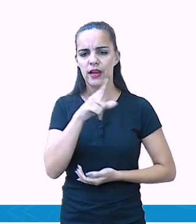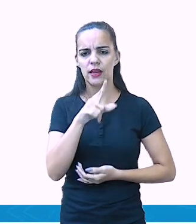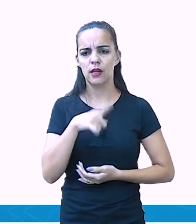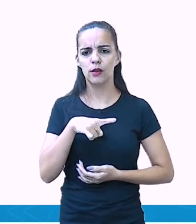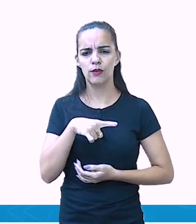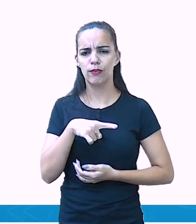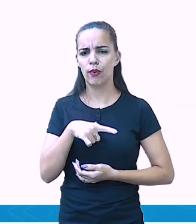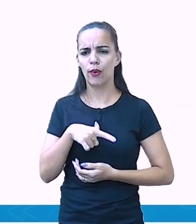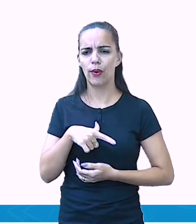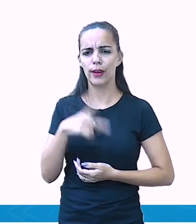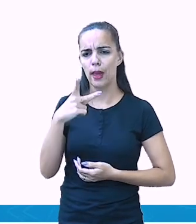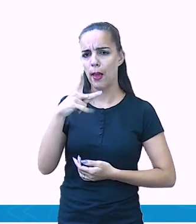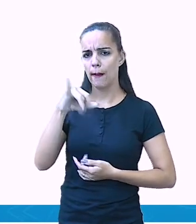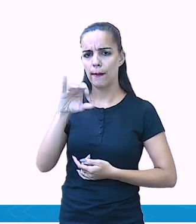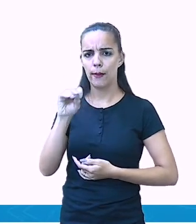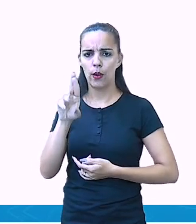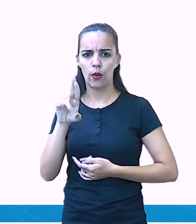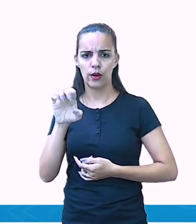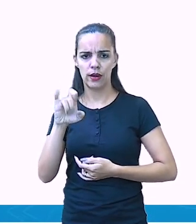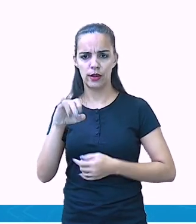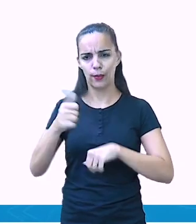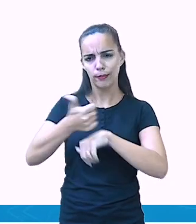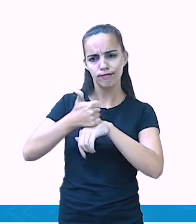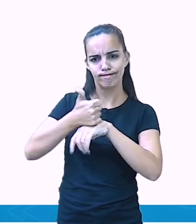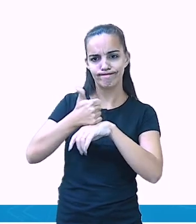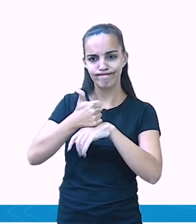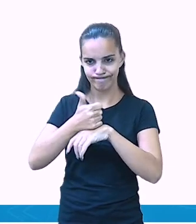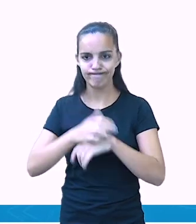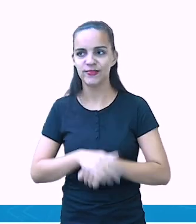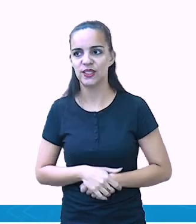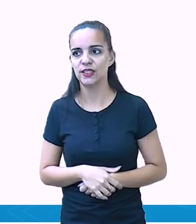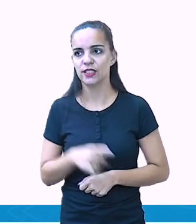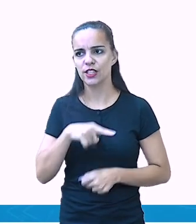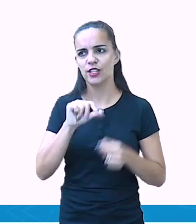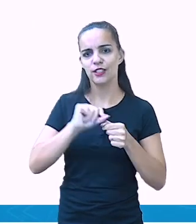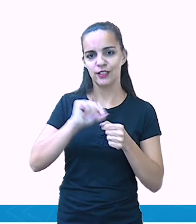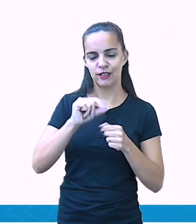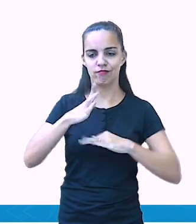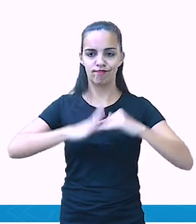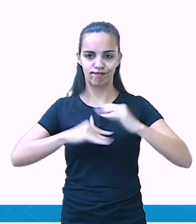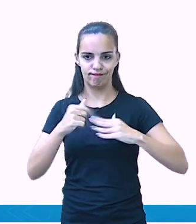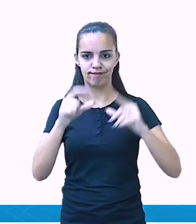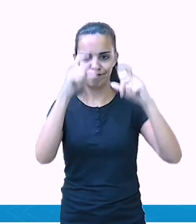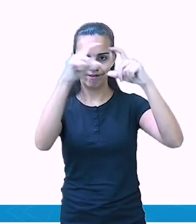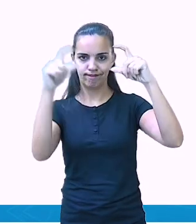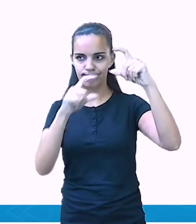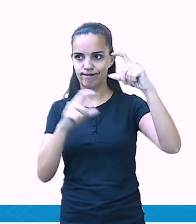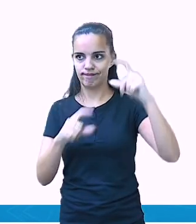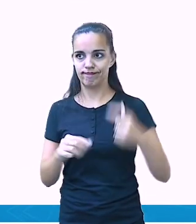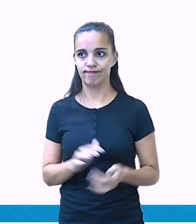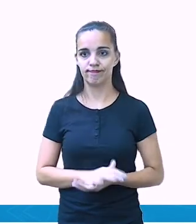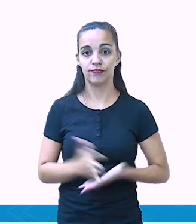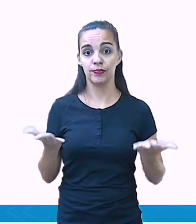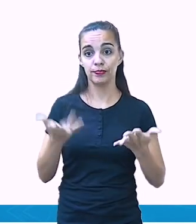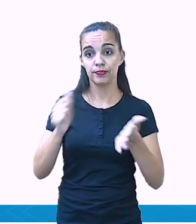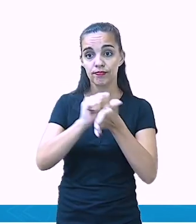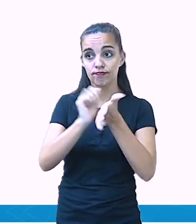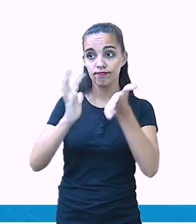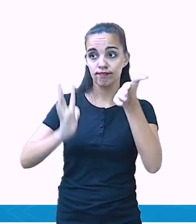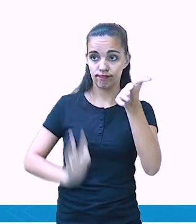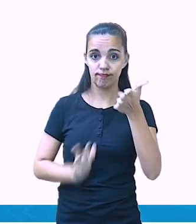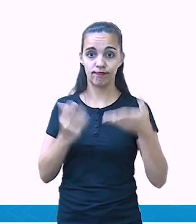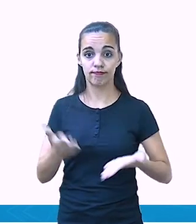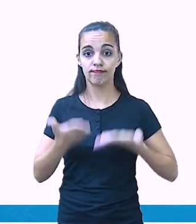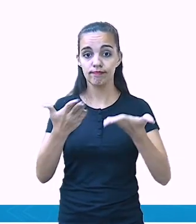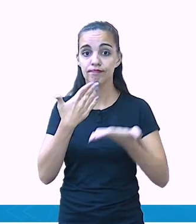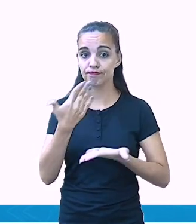né? Também na vinda, junto com o Maurício de Souza, na história em quadrinhos. E para a atividade de hoje, eu quero sugerir para